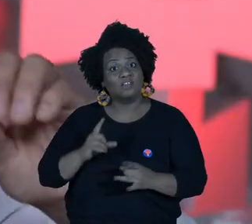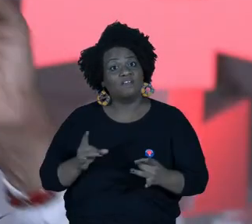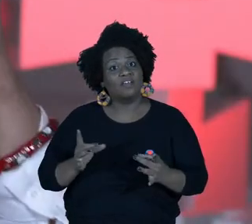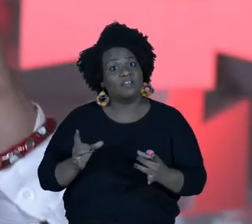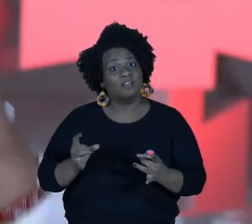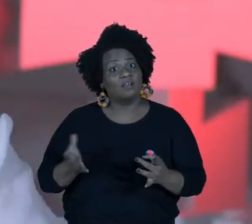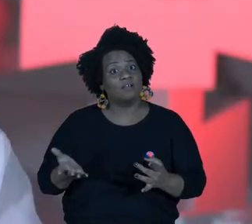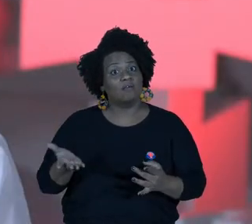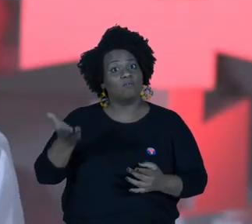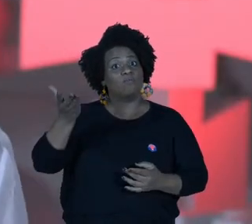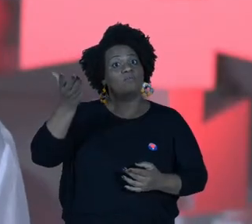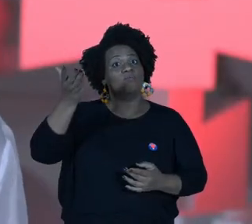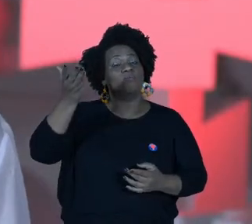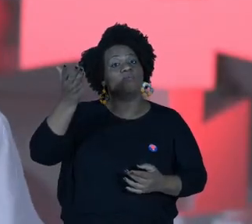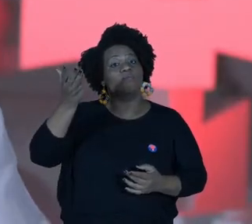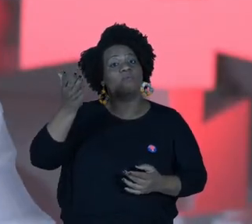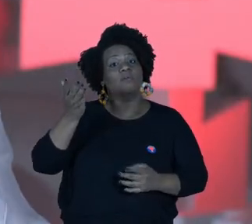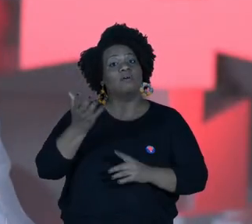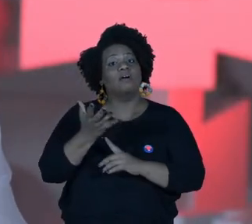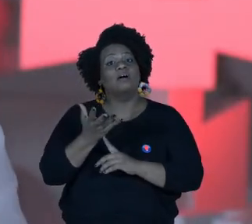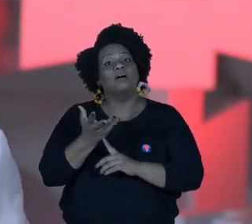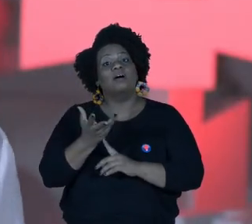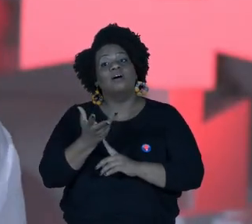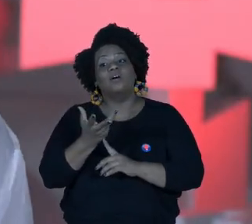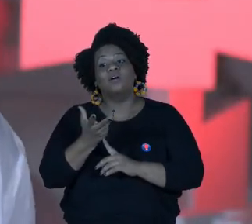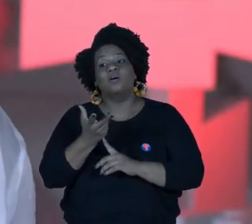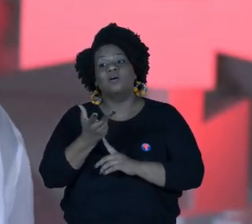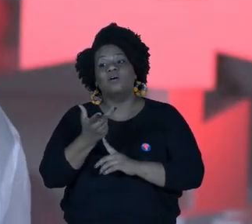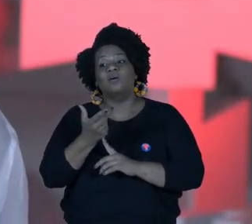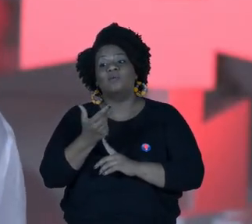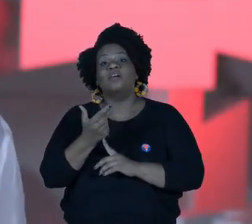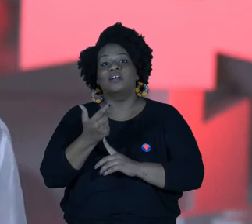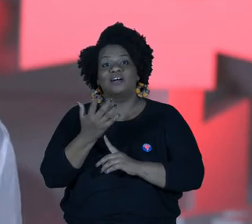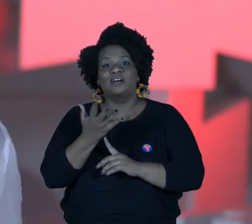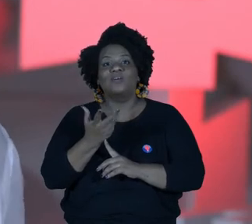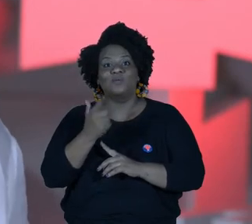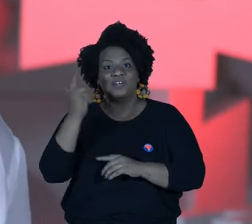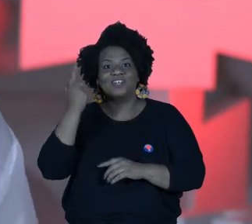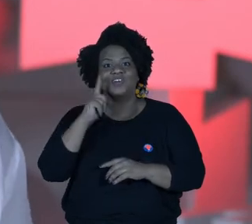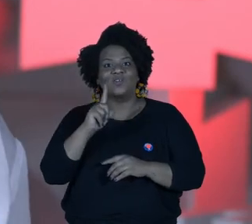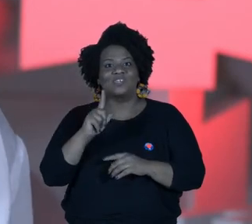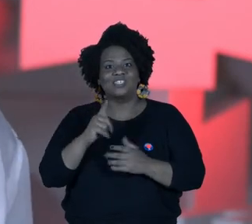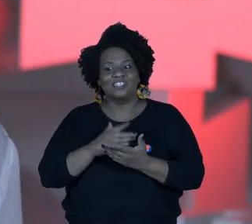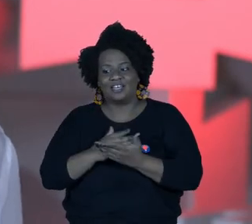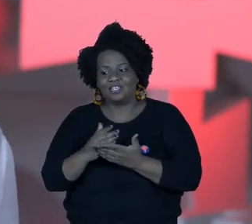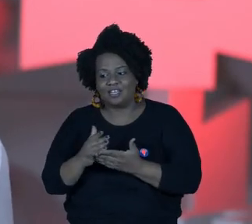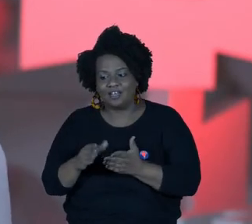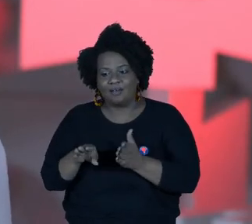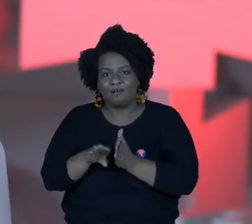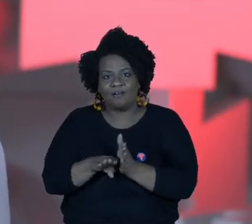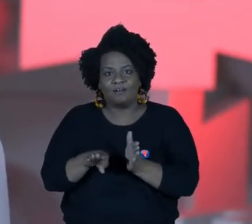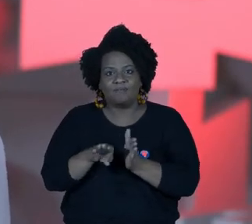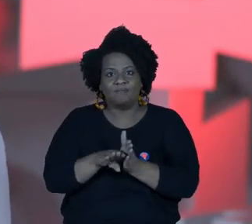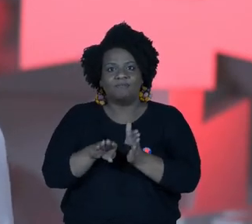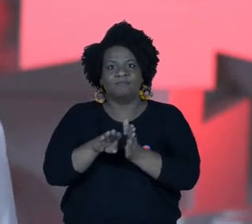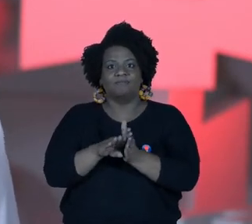leiloada, mas a obra de arte de Vicky começa lá quando ele chega e ele começa a aproximação com a